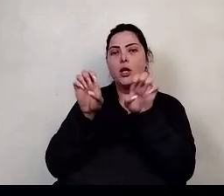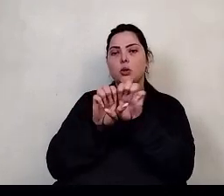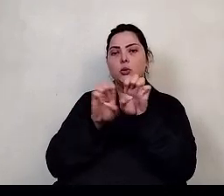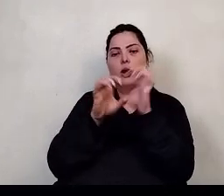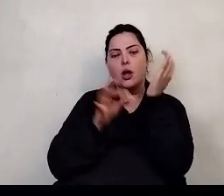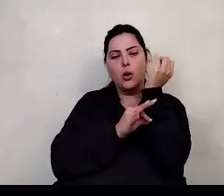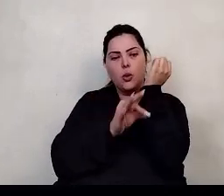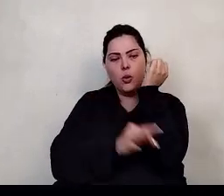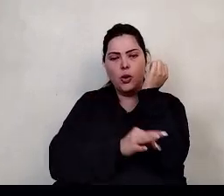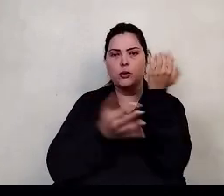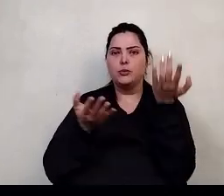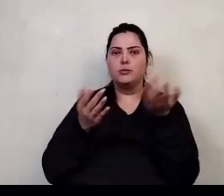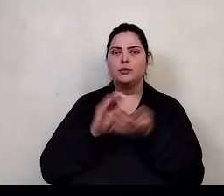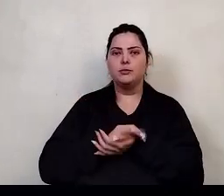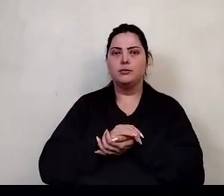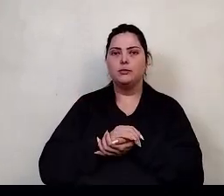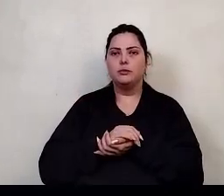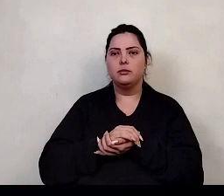testada.